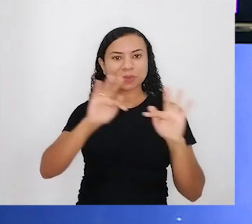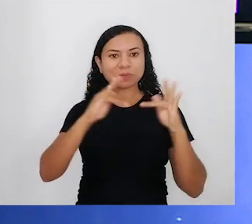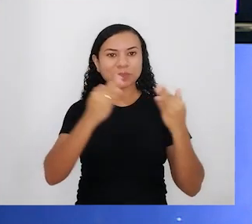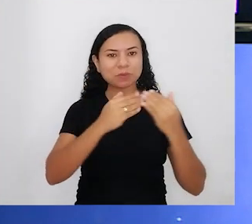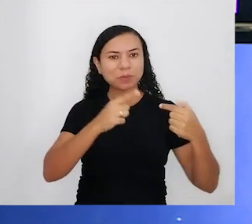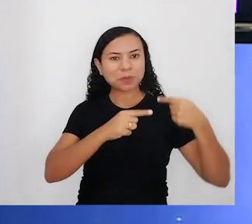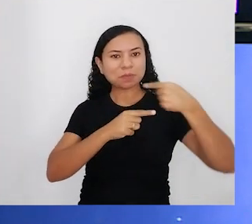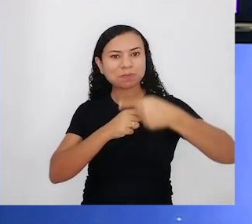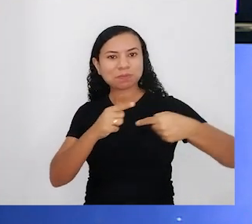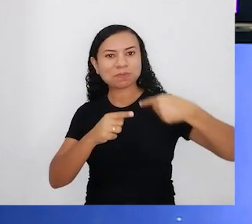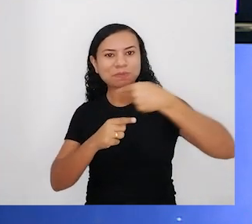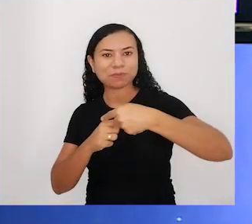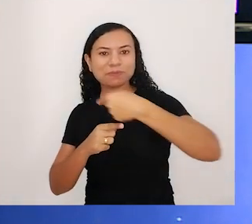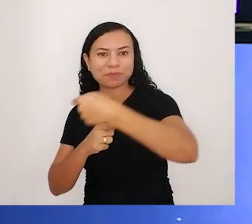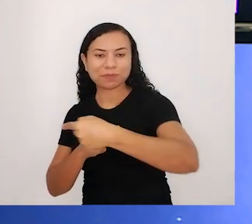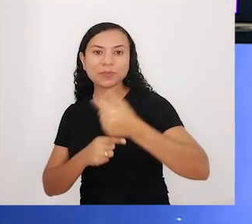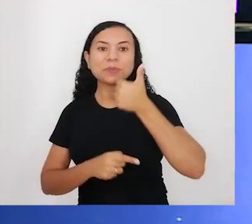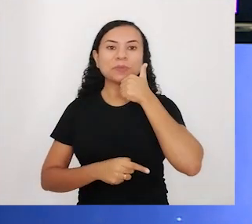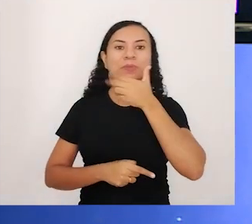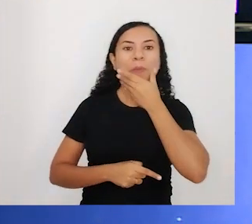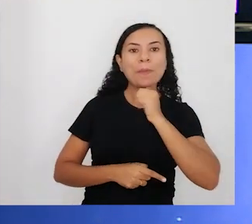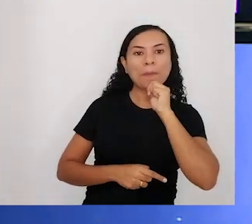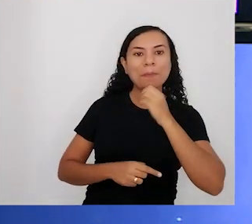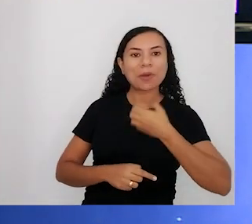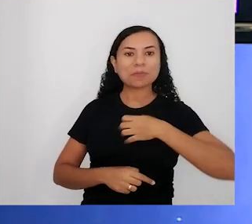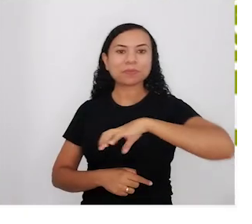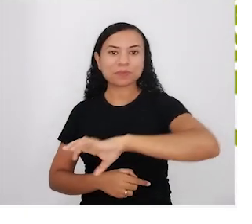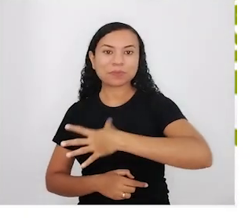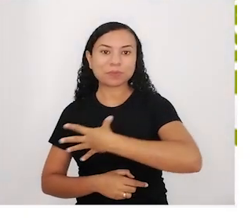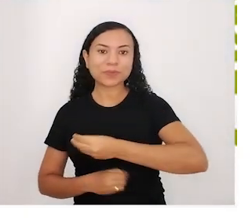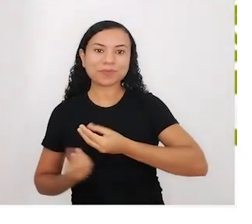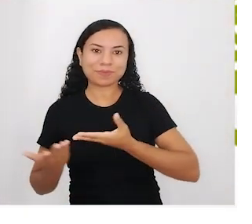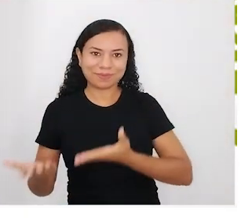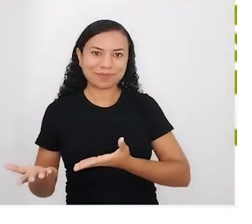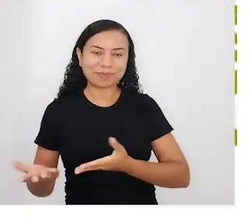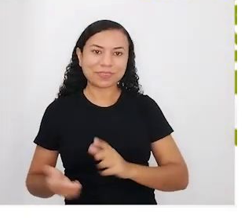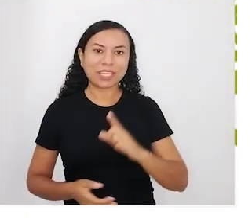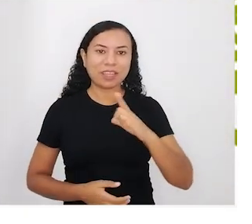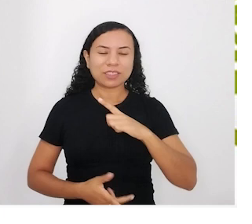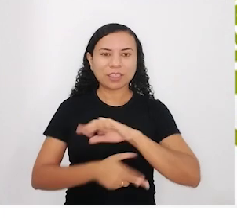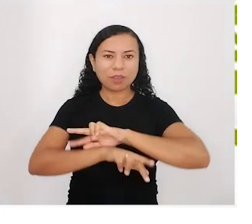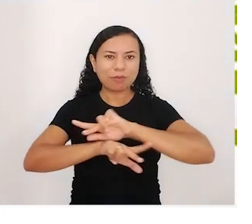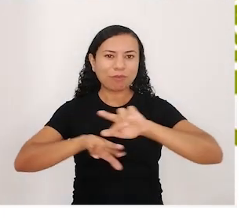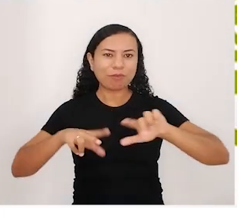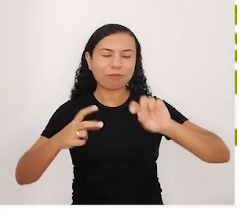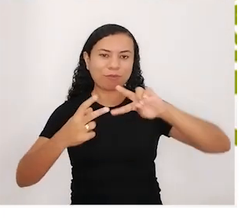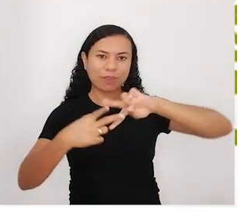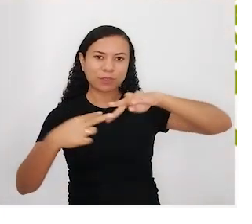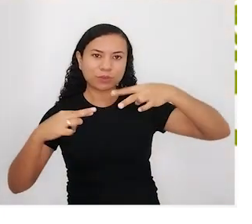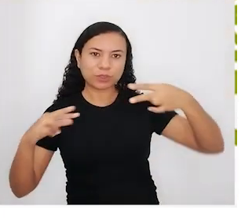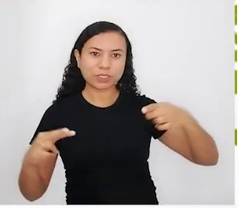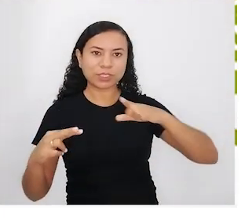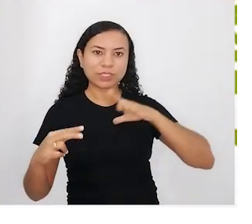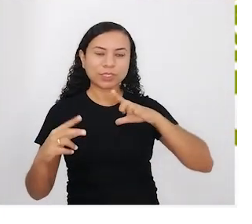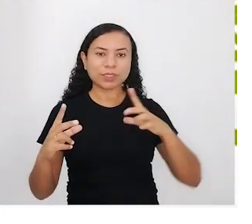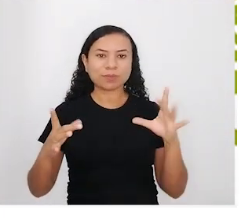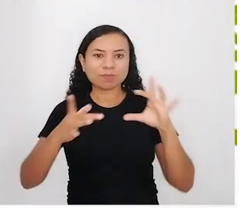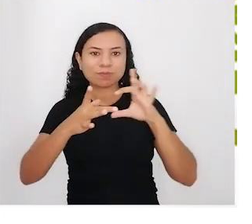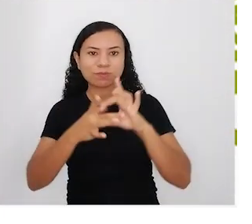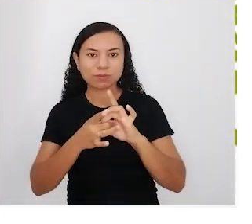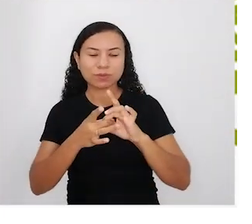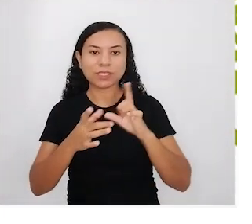são transmitidas aos descendentes, do pai para o filho. Muitos genes, eles têm alteração com o ambiente quando são